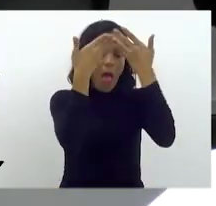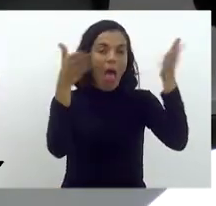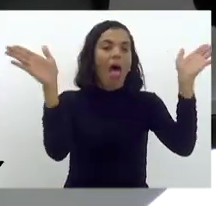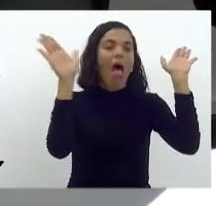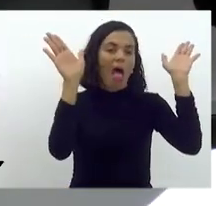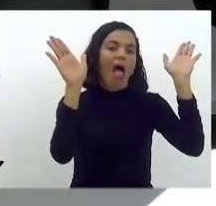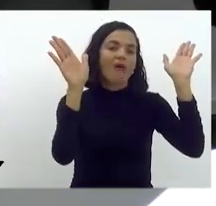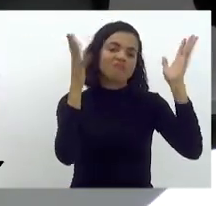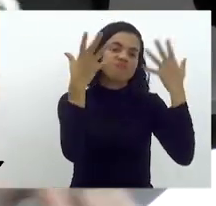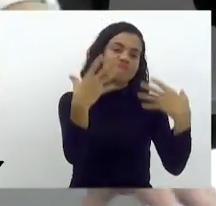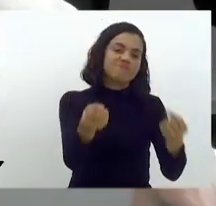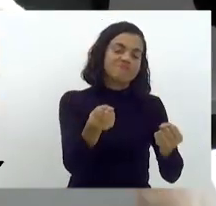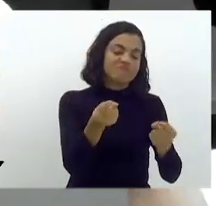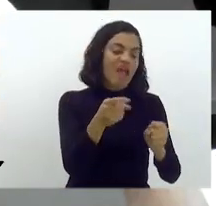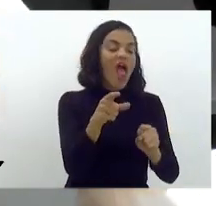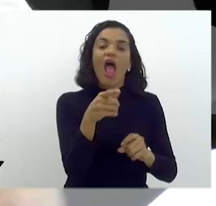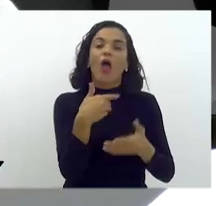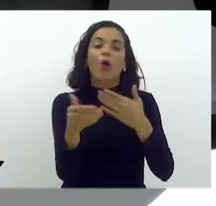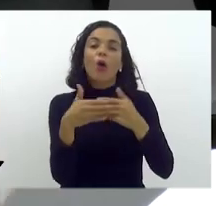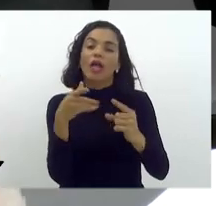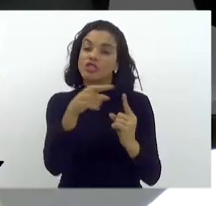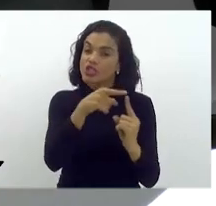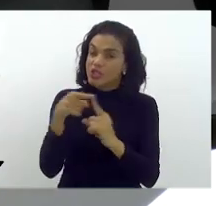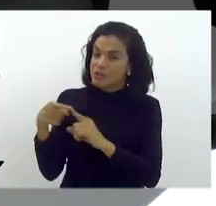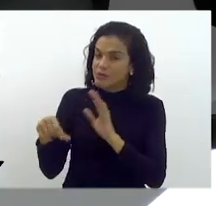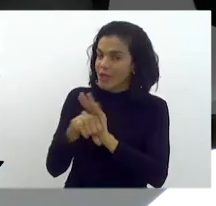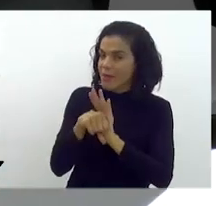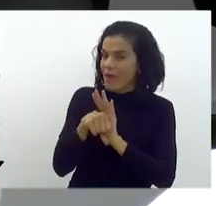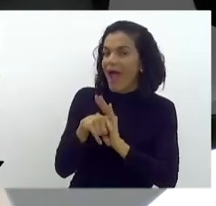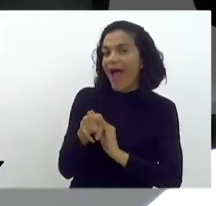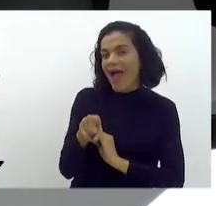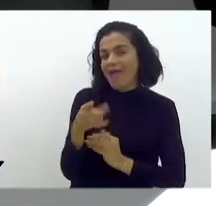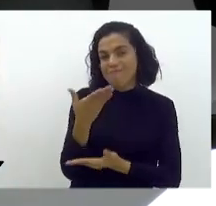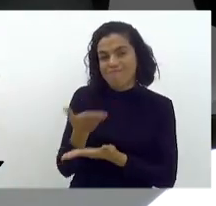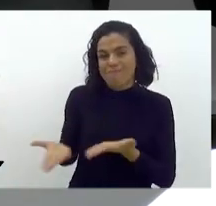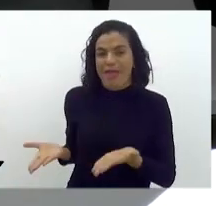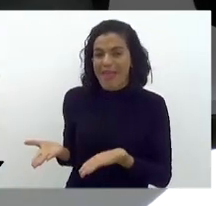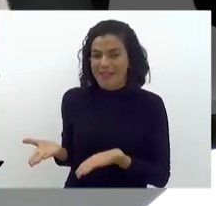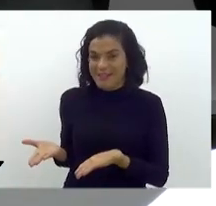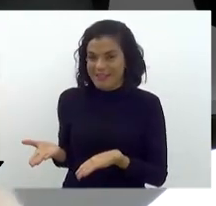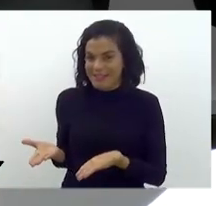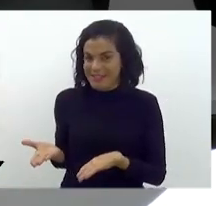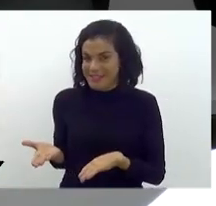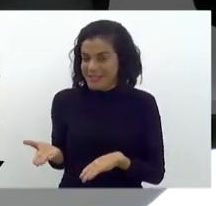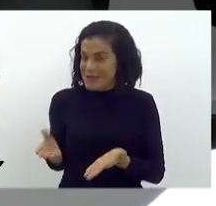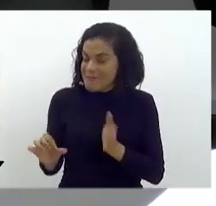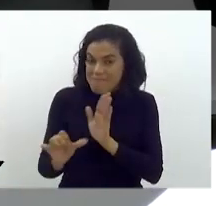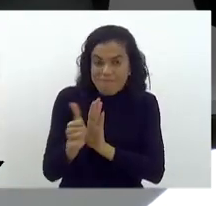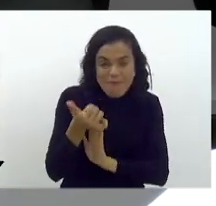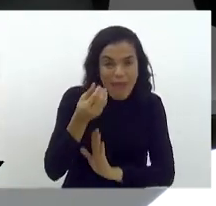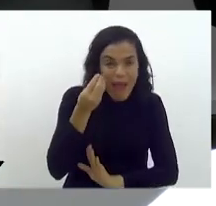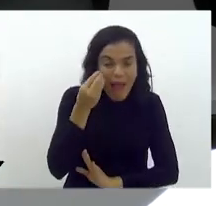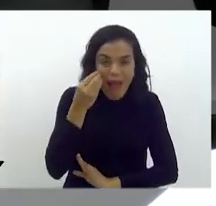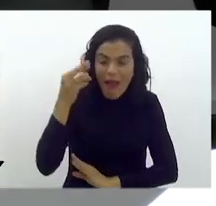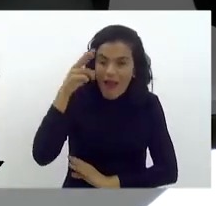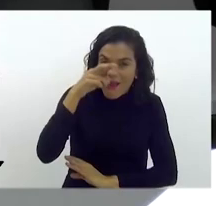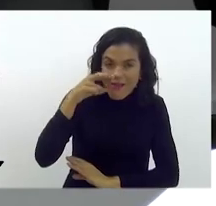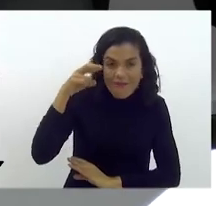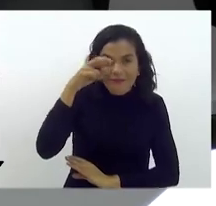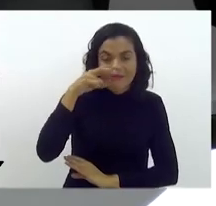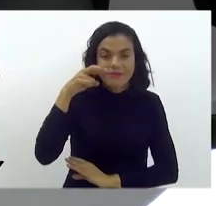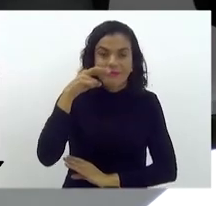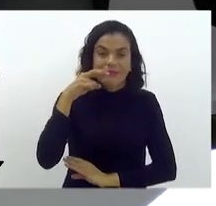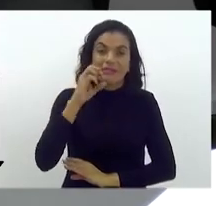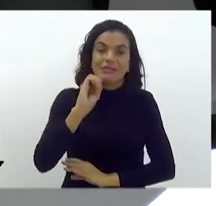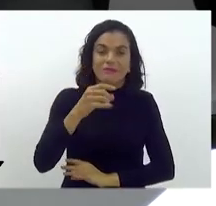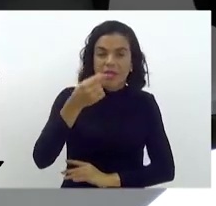e que aquilo poderia ser qualquer tipo de crime você pode perder alguma coisa na primeira medida de investigação que você não perderia